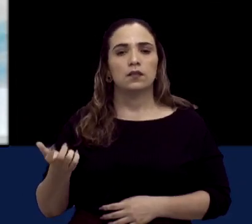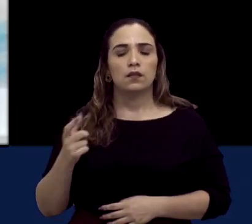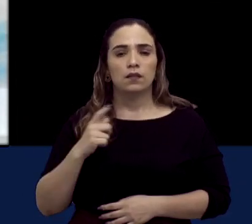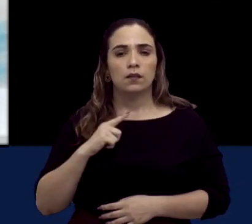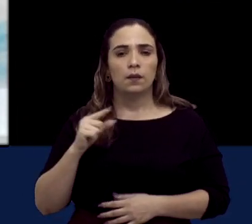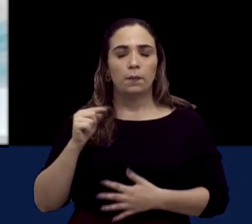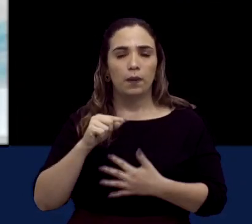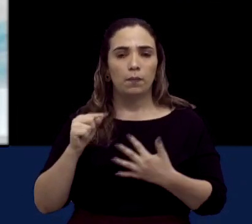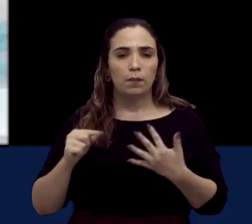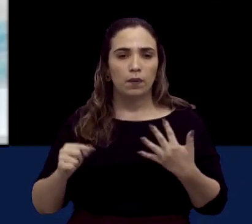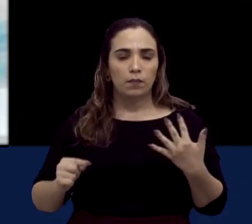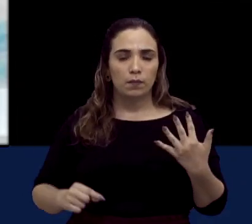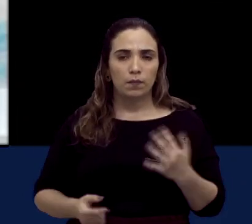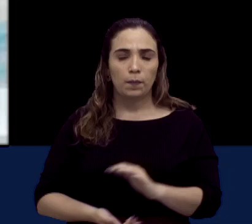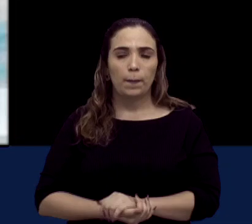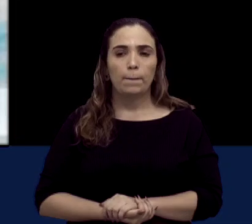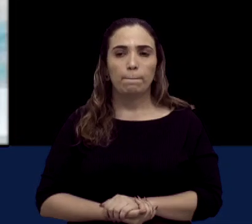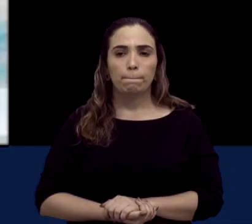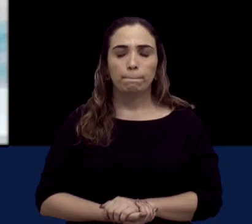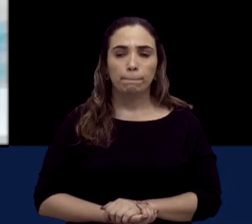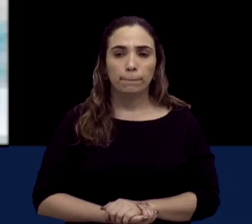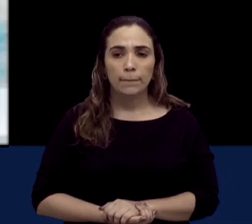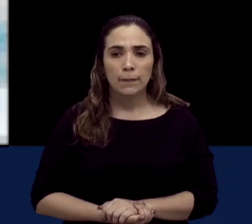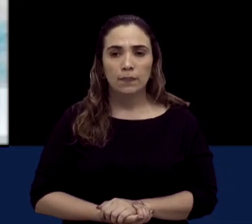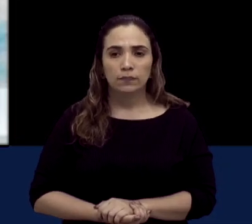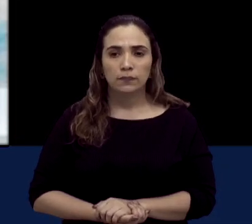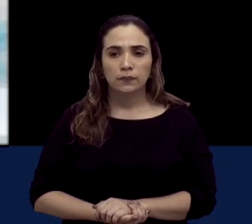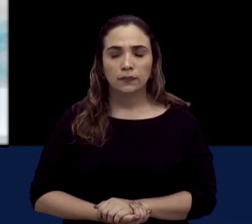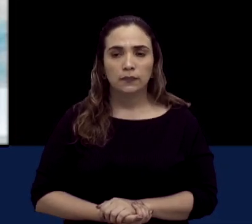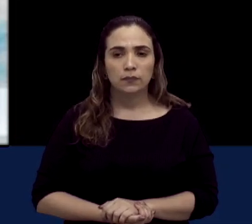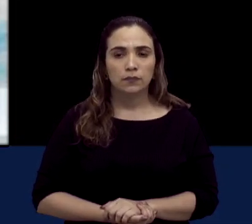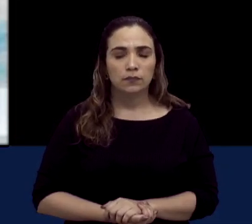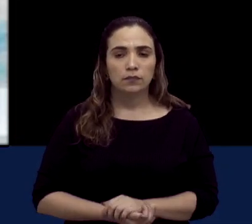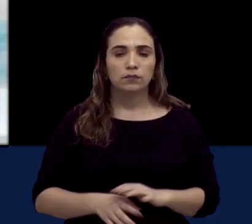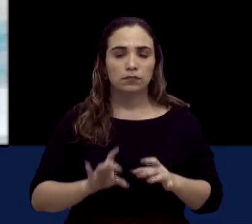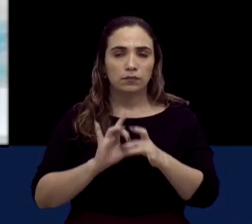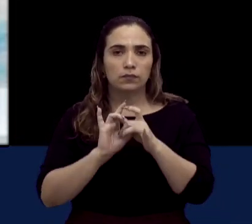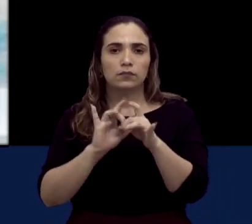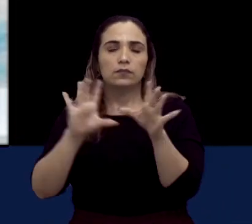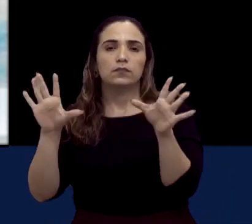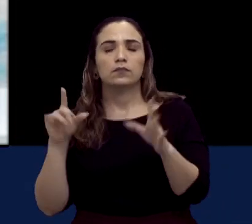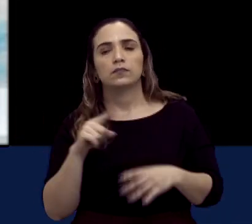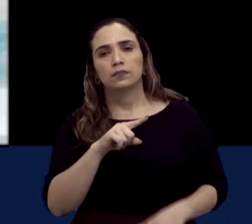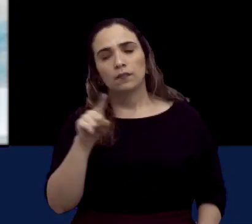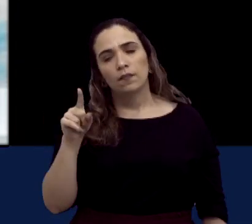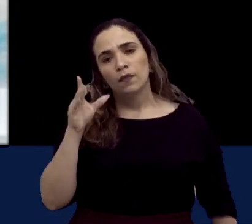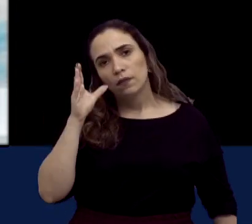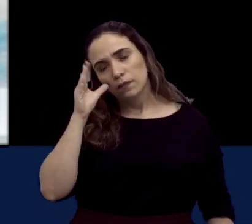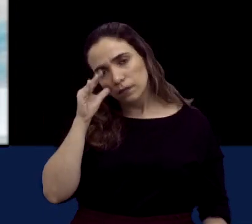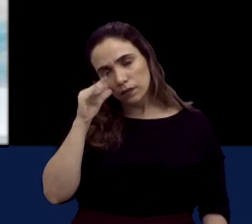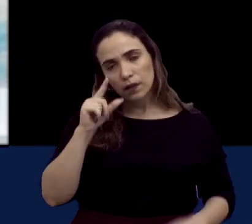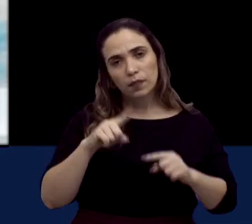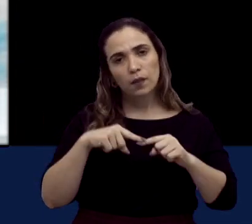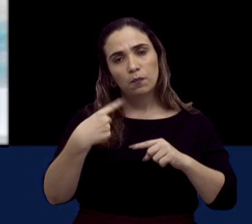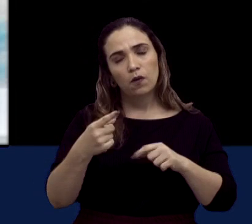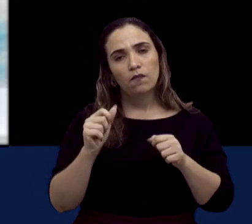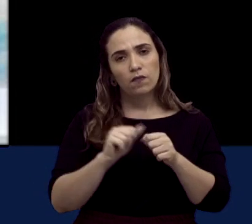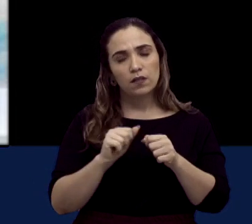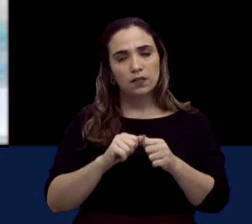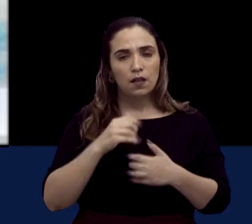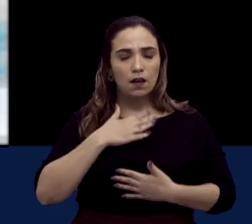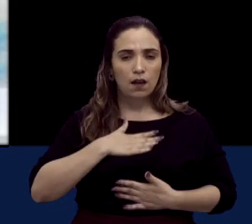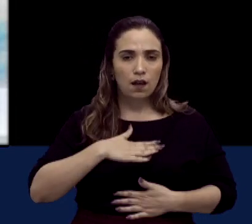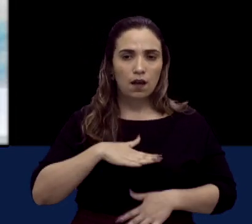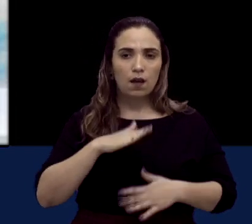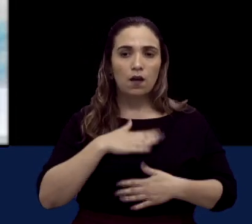e comunicação. Então, assim, aqui eu posso disponibilizar para vocês, para depois vocês fazerem com calma, se quiserem até